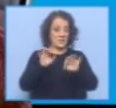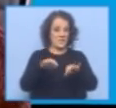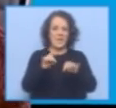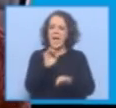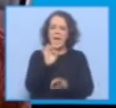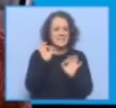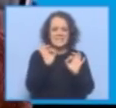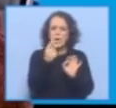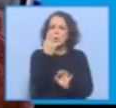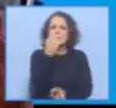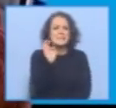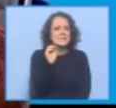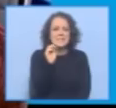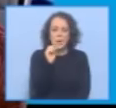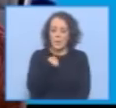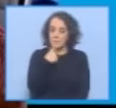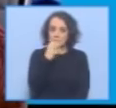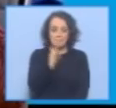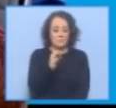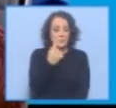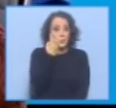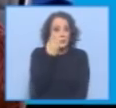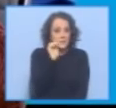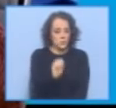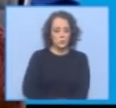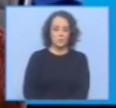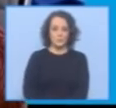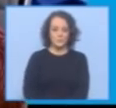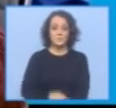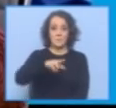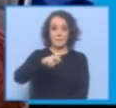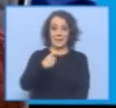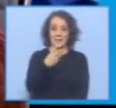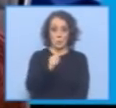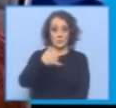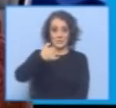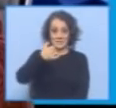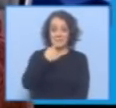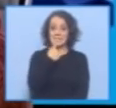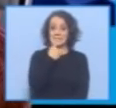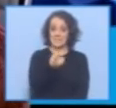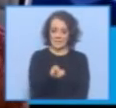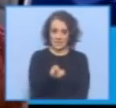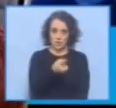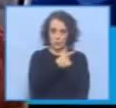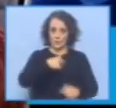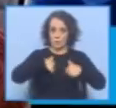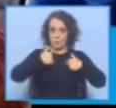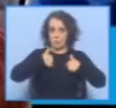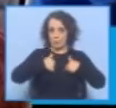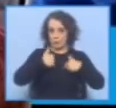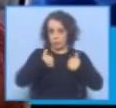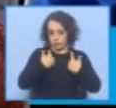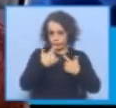rapidamente. É um segundo, palavra de honra que é um segundo. Em Mateus 25, é o próprio,